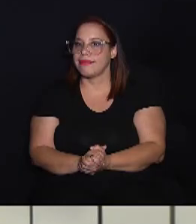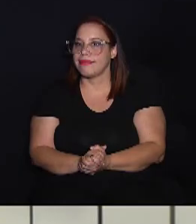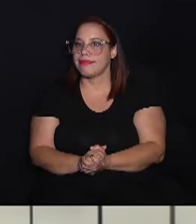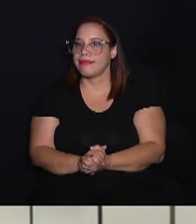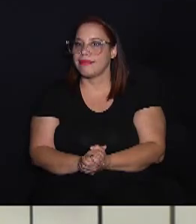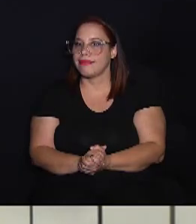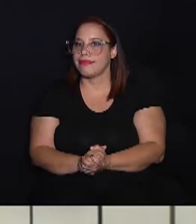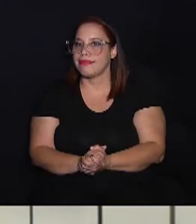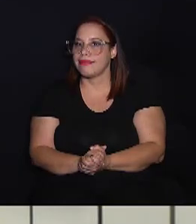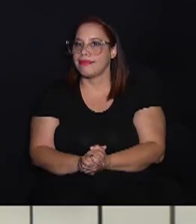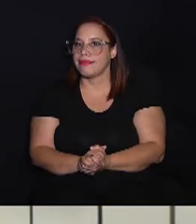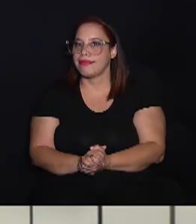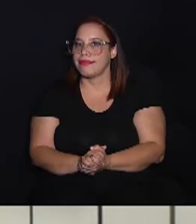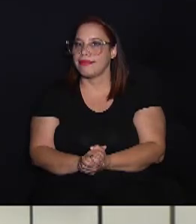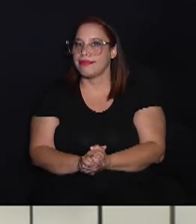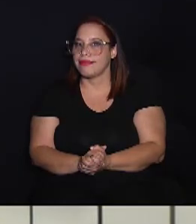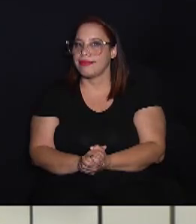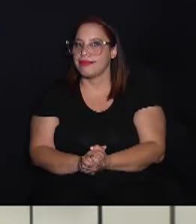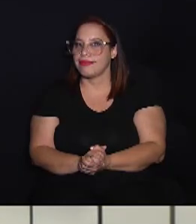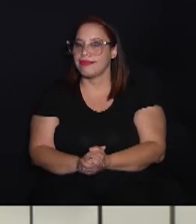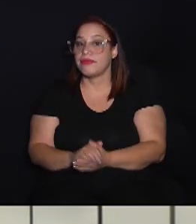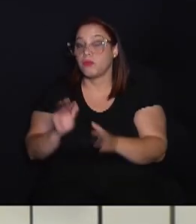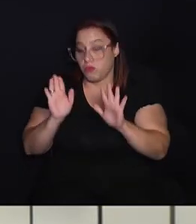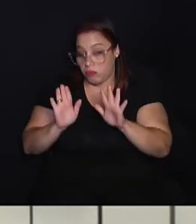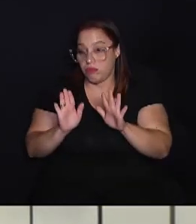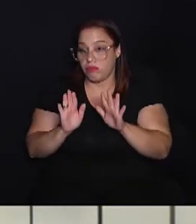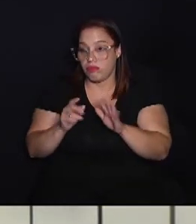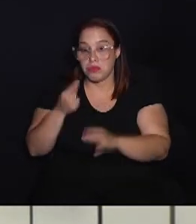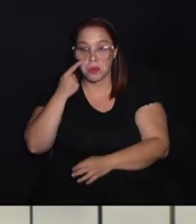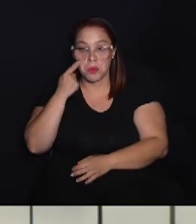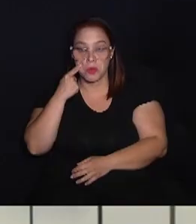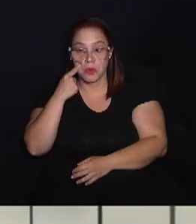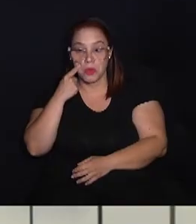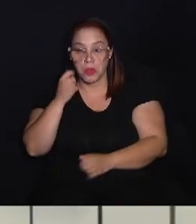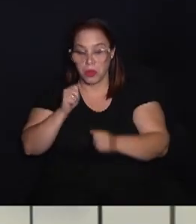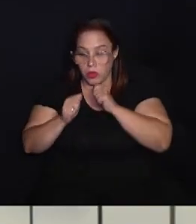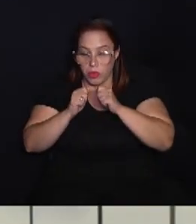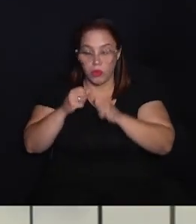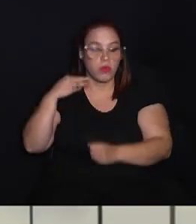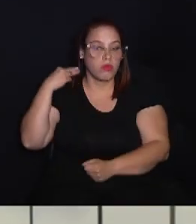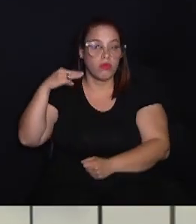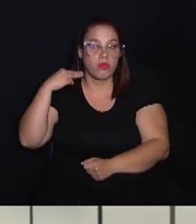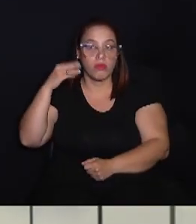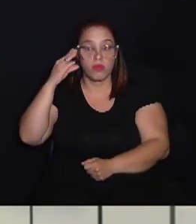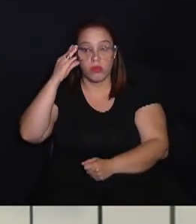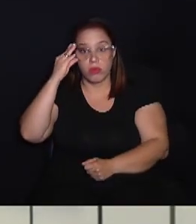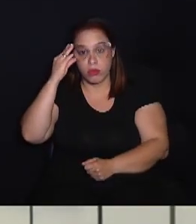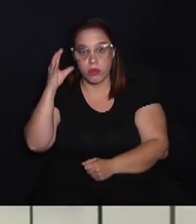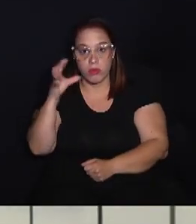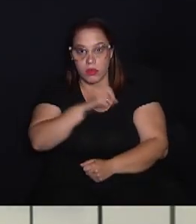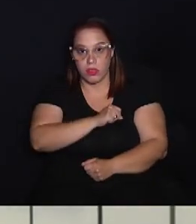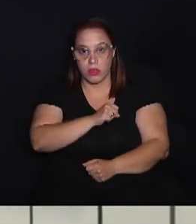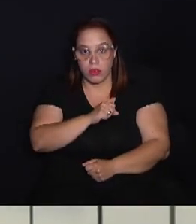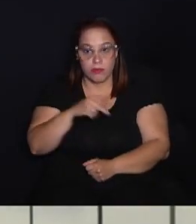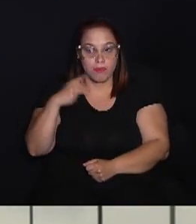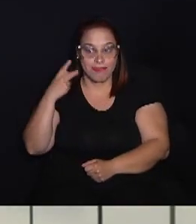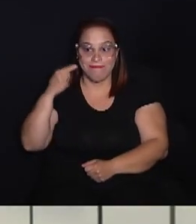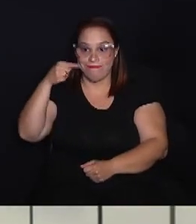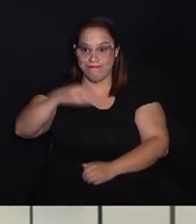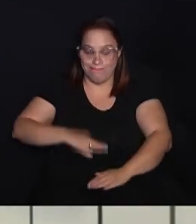à pré-crise hídrica de 2015. O nosso rio Atibaia está sendo pressionado pelas construções dos condomínios de